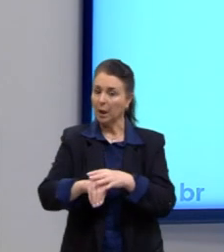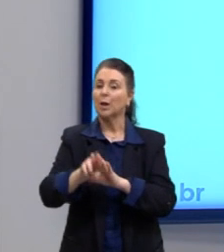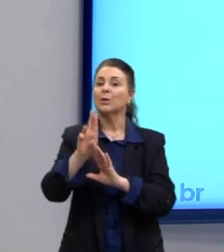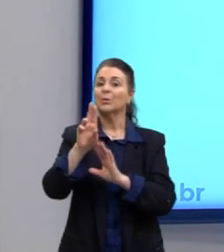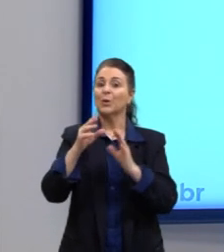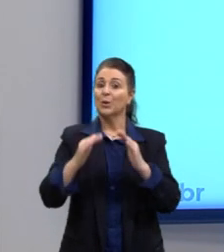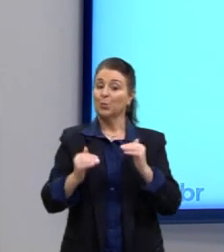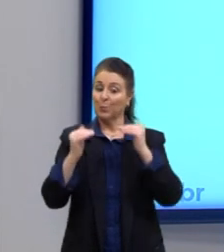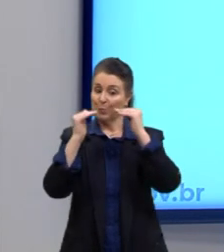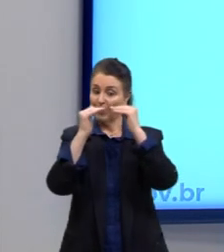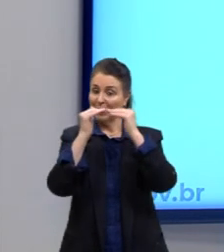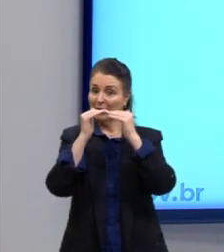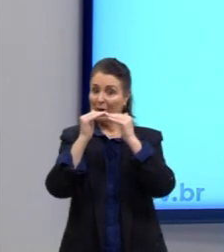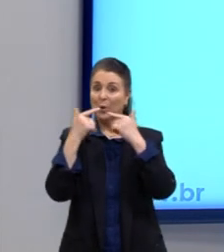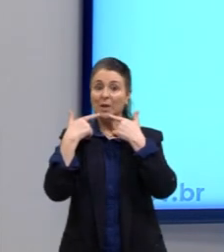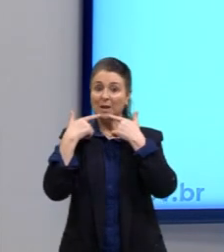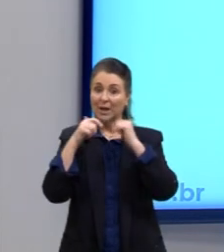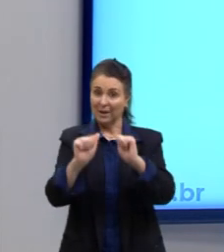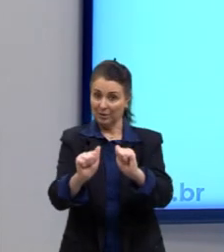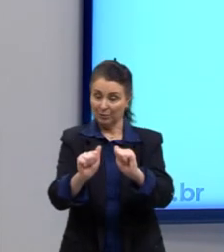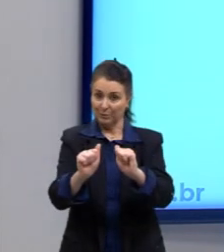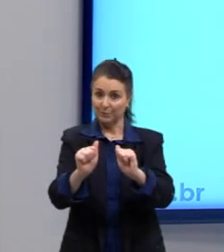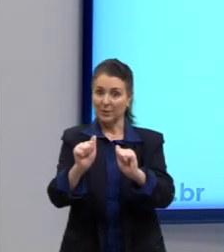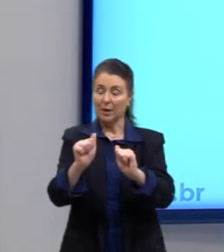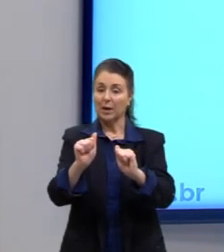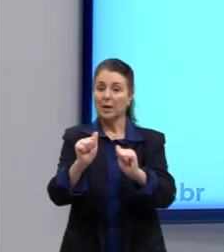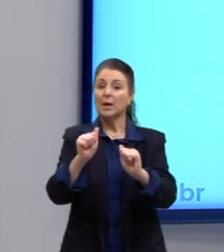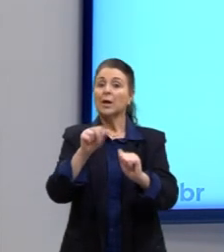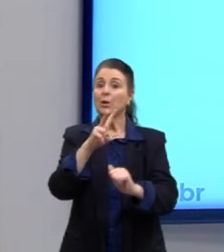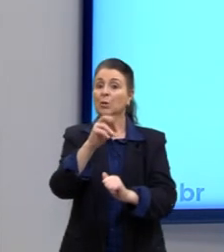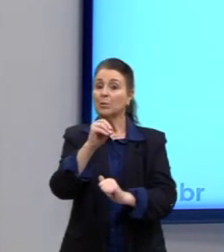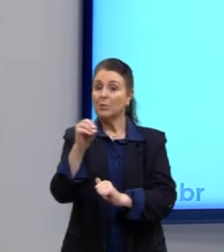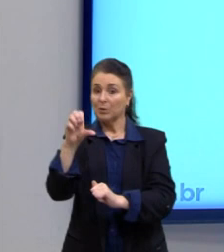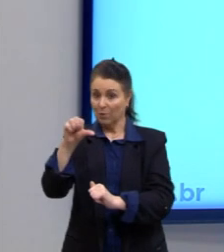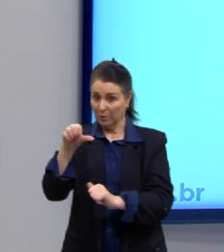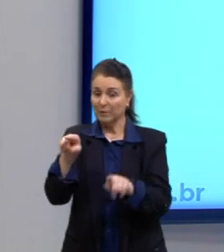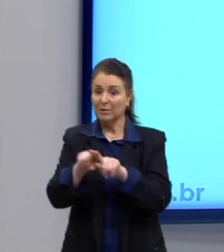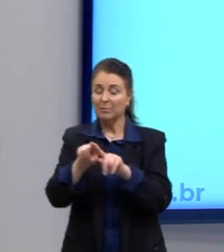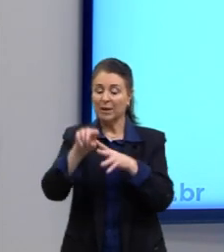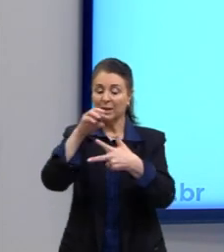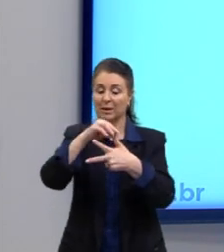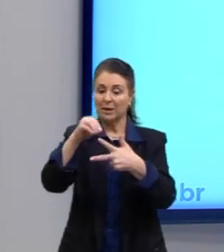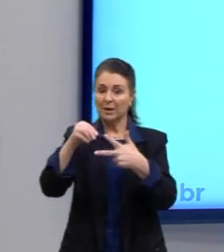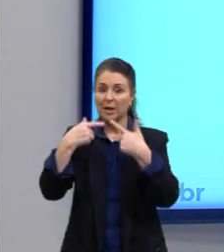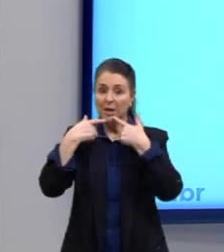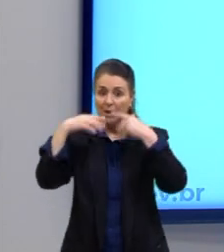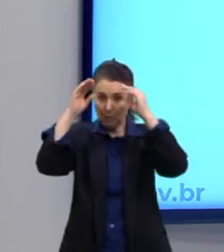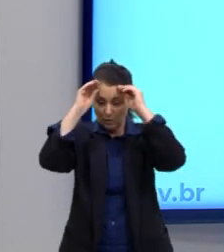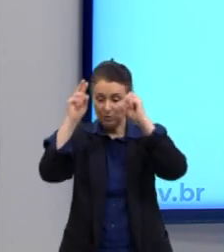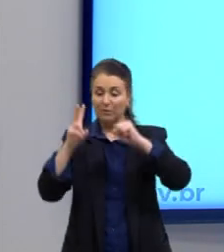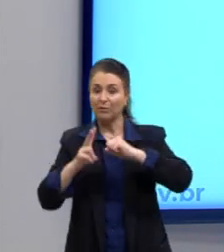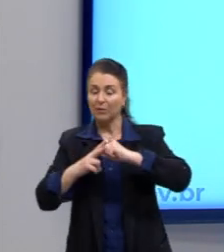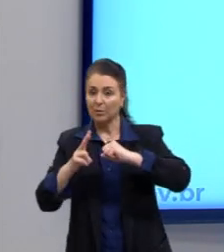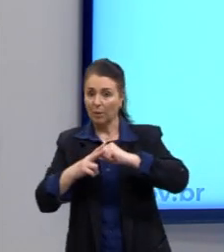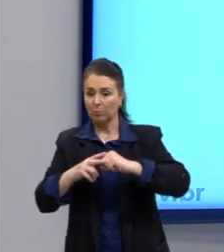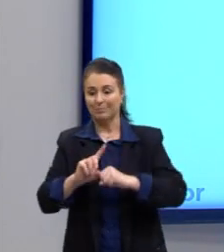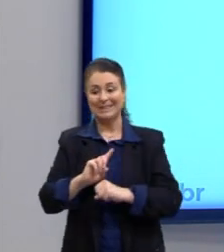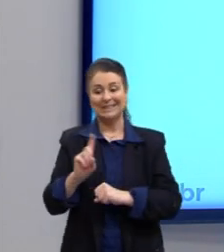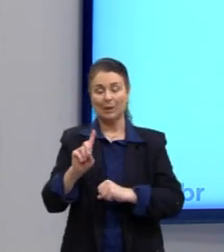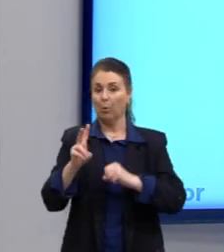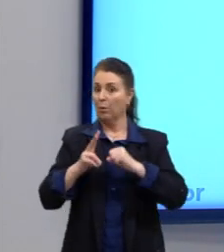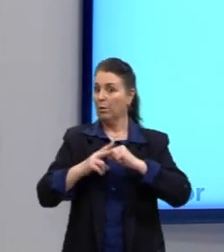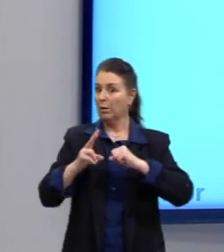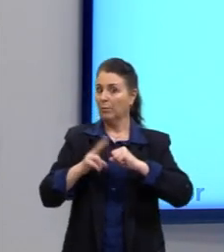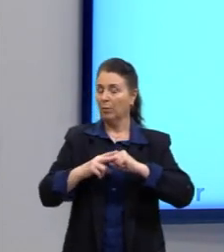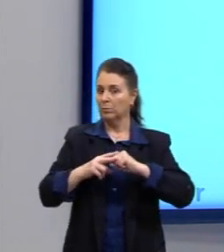padrão correto outra questão de 2009 também do Enem sobre as linguagens verbal e não-verbal